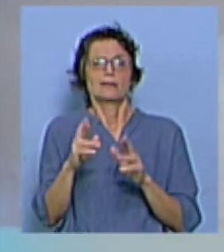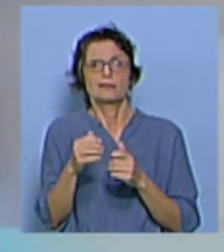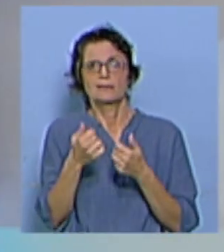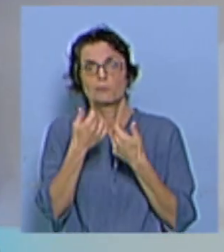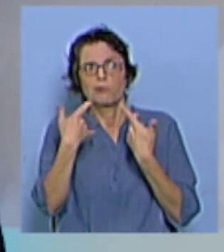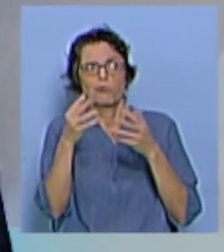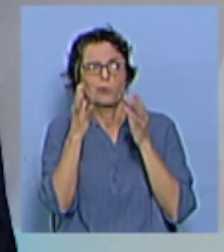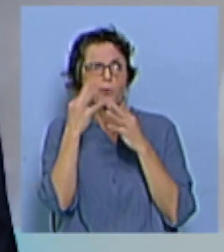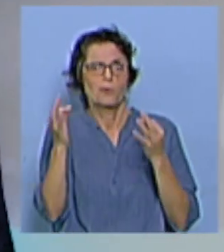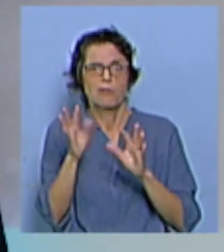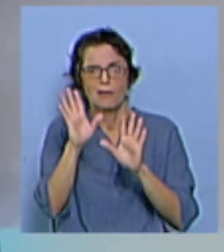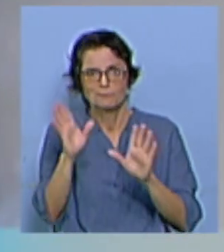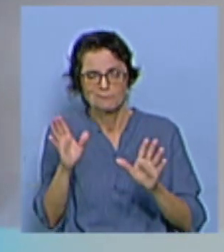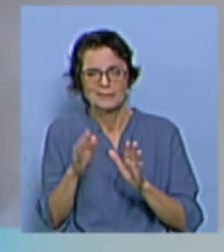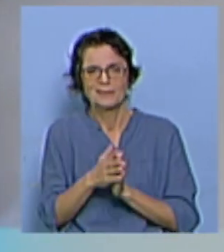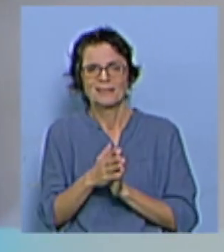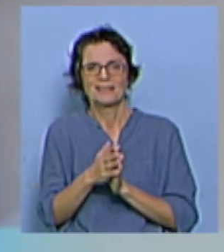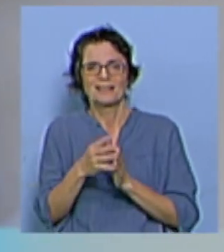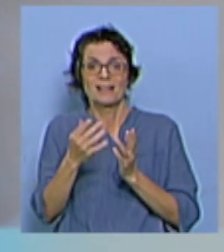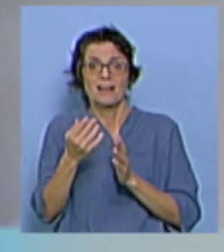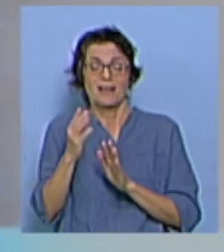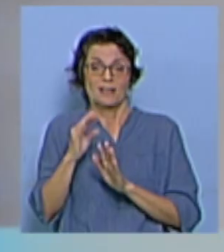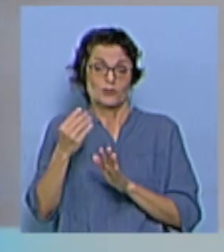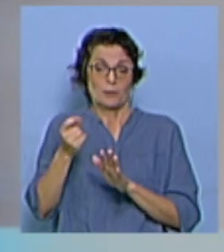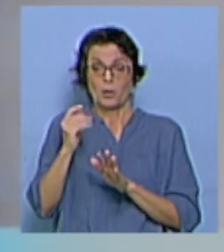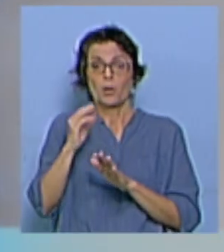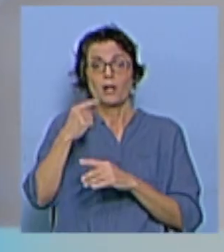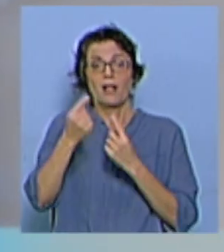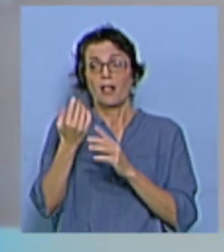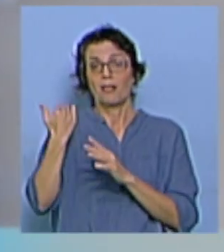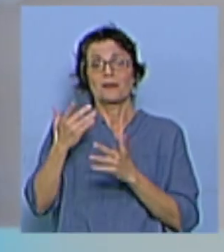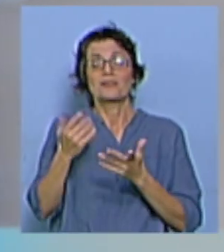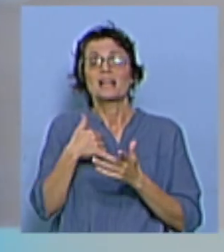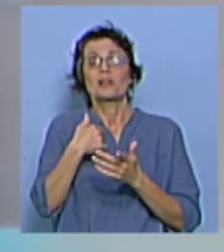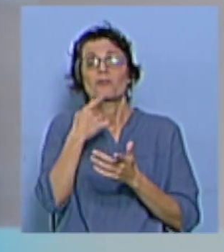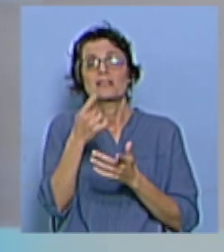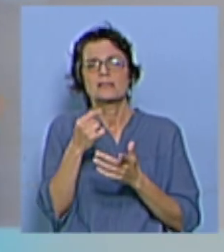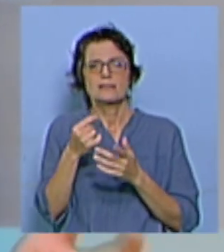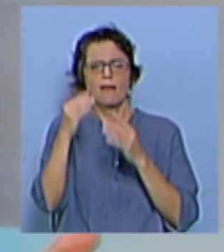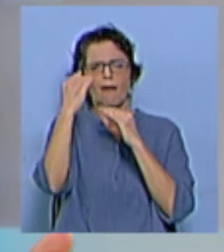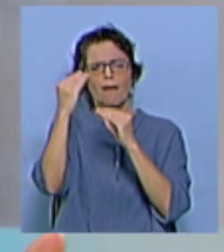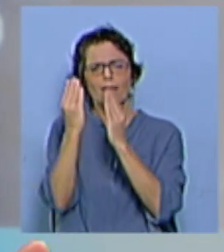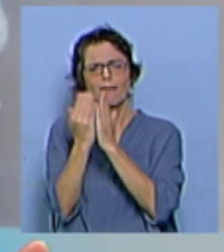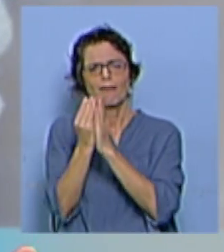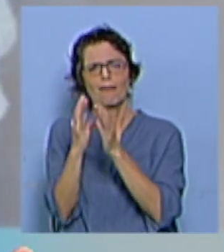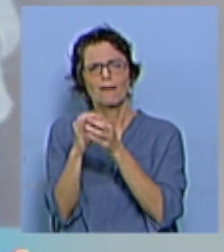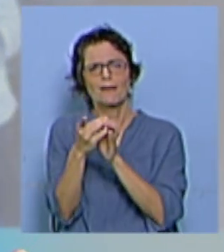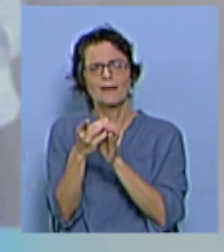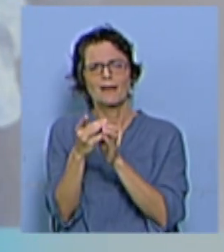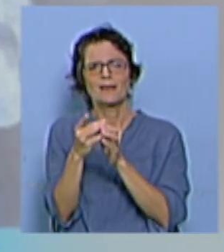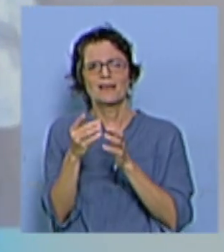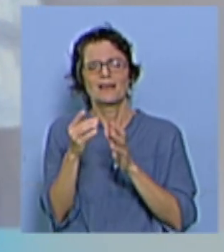Há dias fazia o anúncio da catequese e dizia, bem, não sabemos se vai ser presencial, não sabemos se vai continuar a